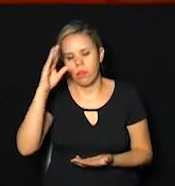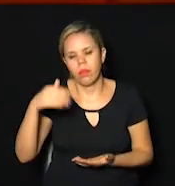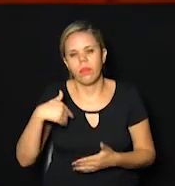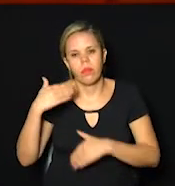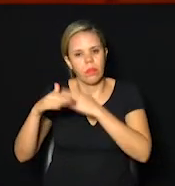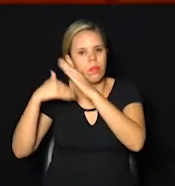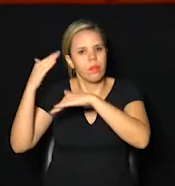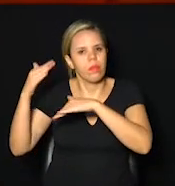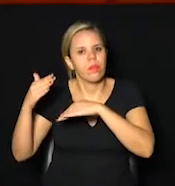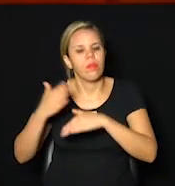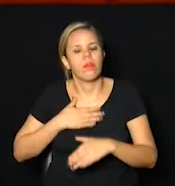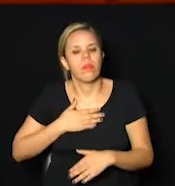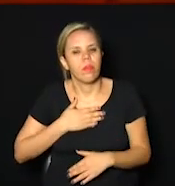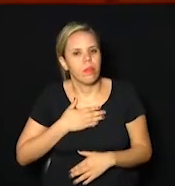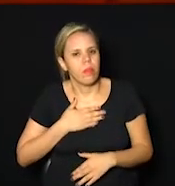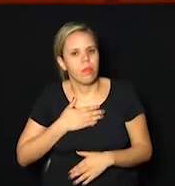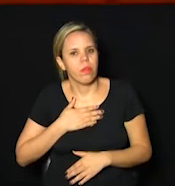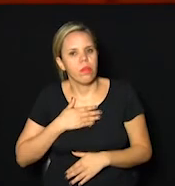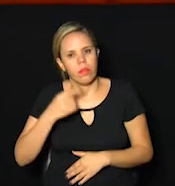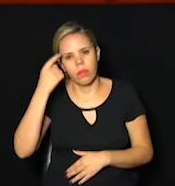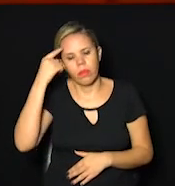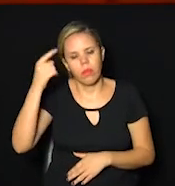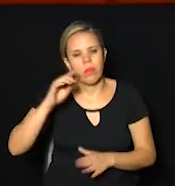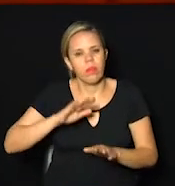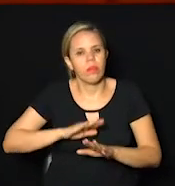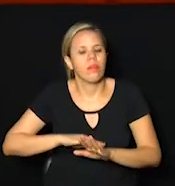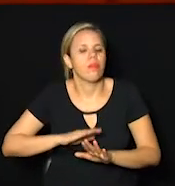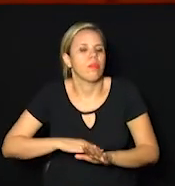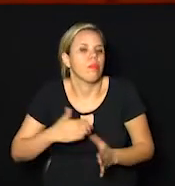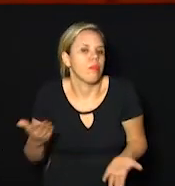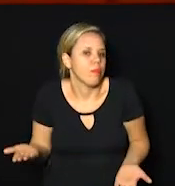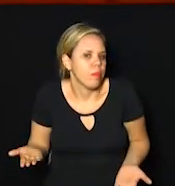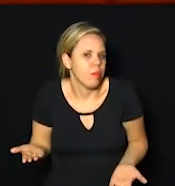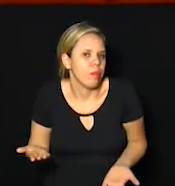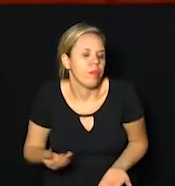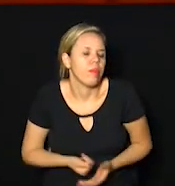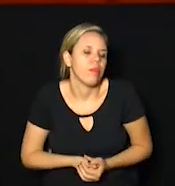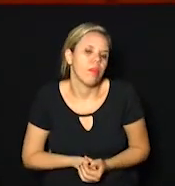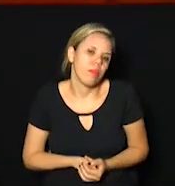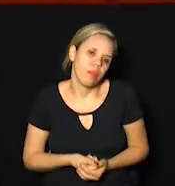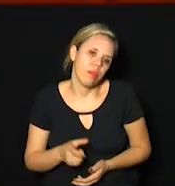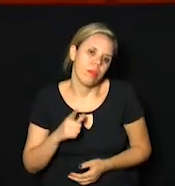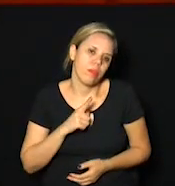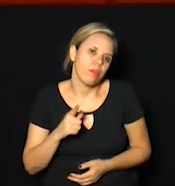construção das minhas ideias. A gente tem uma